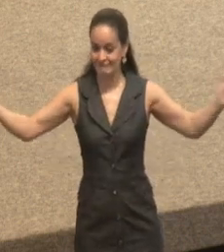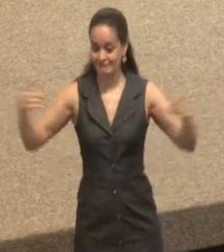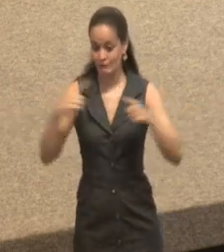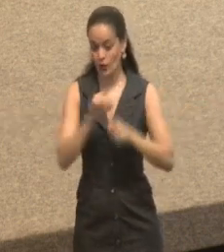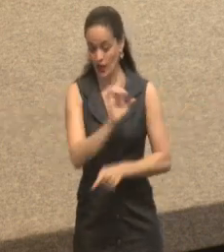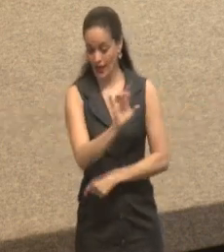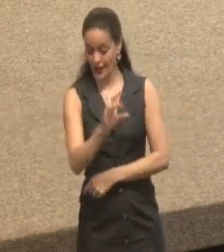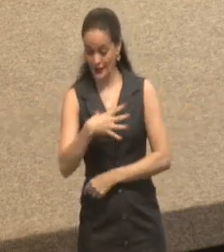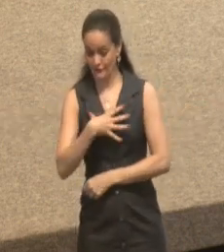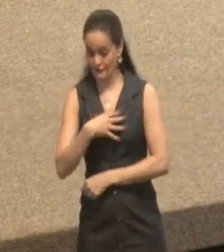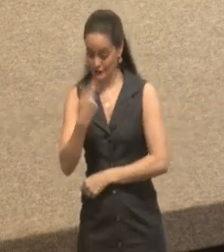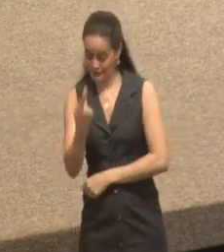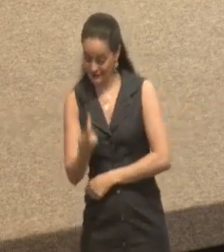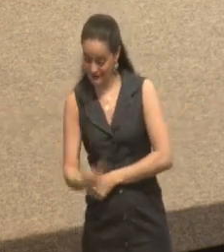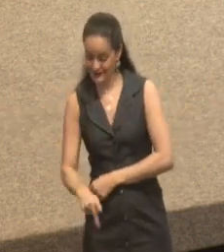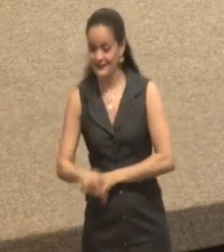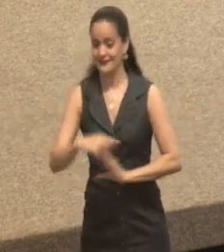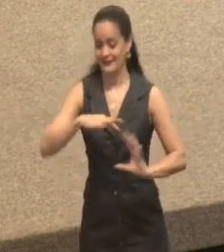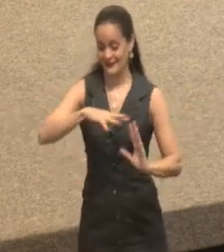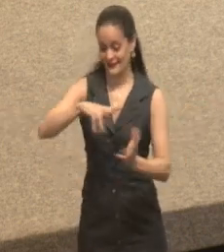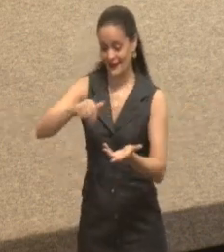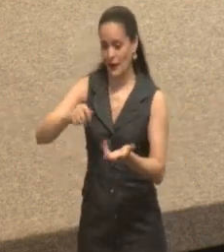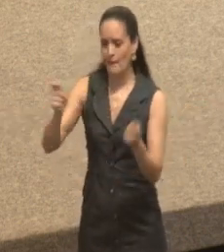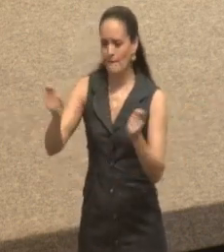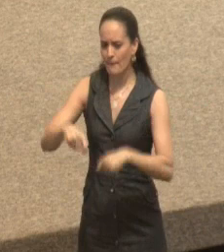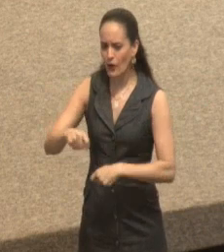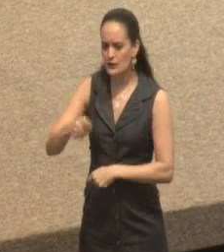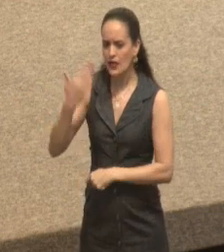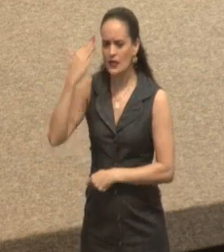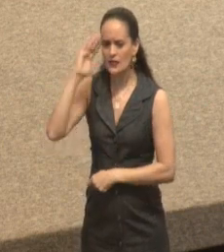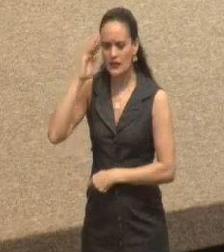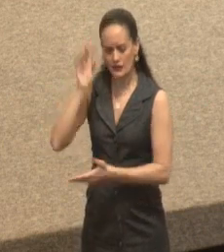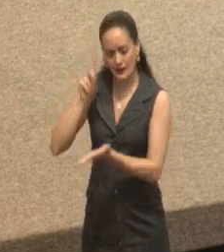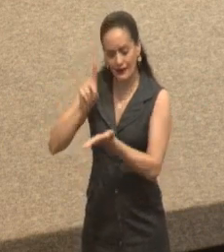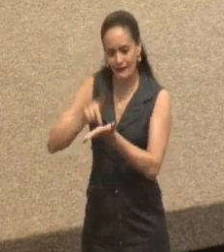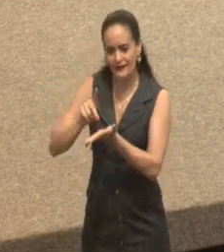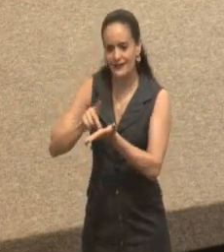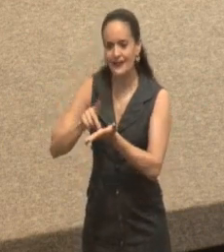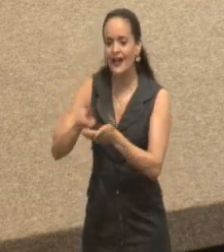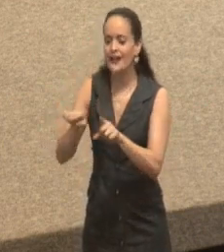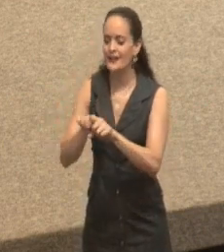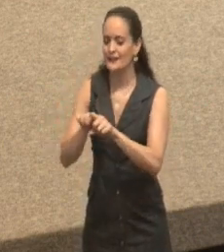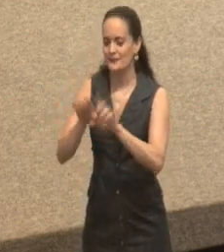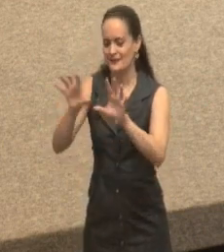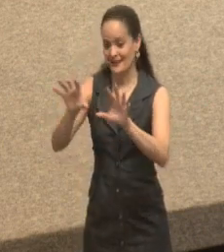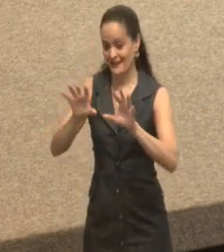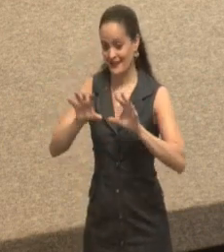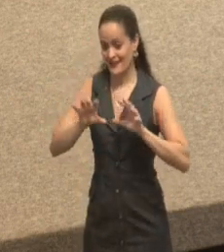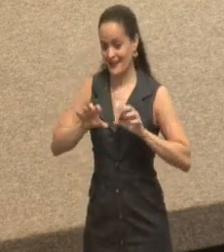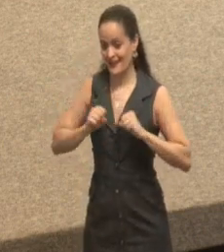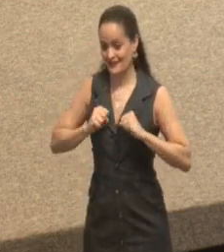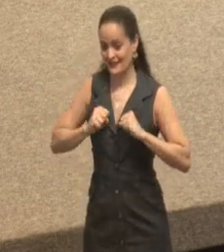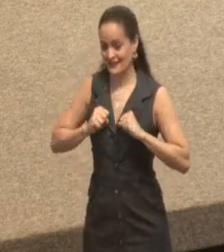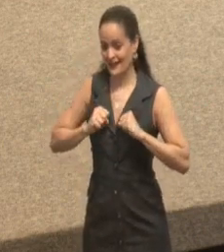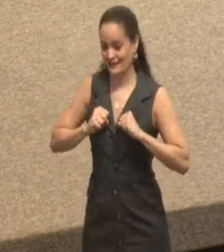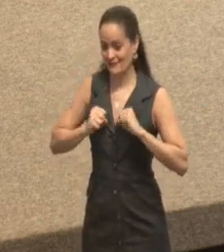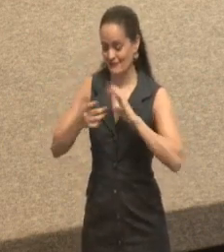terra possa entender a verdade e aceitar a tua